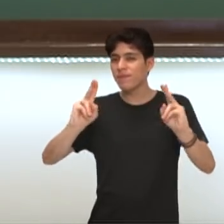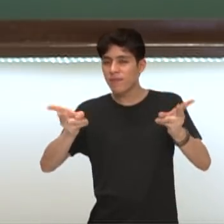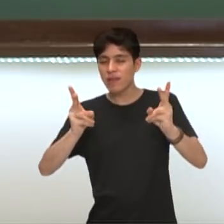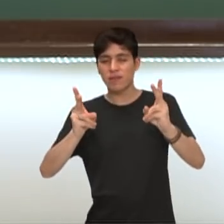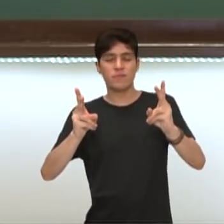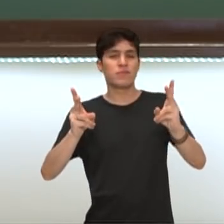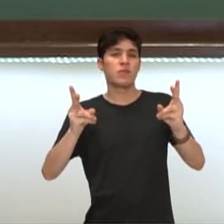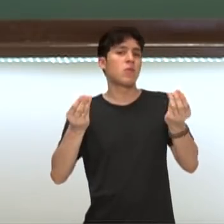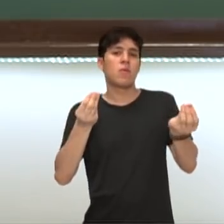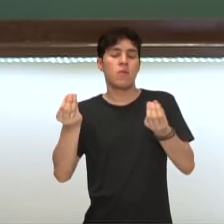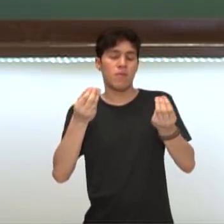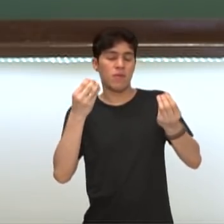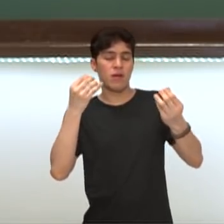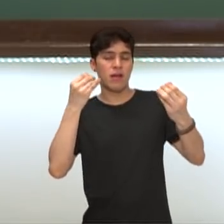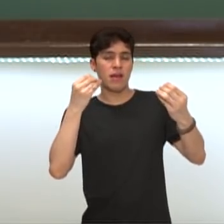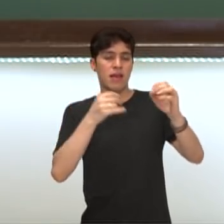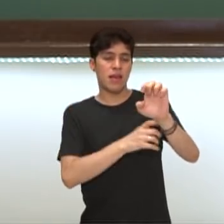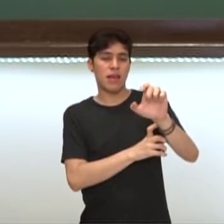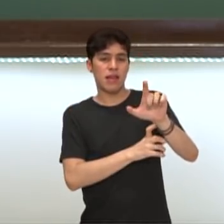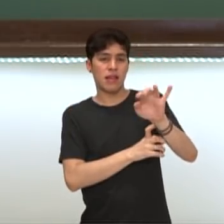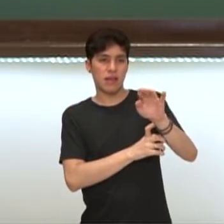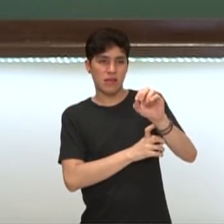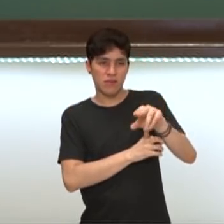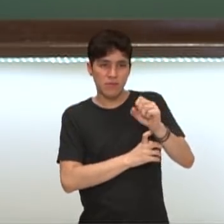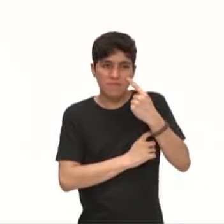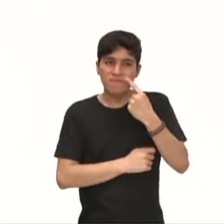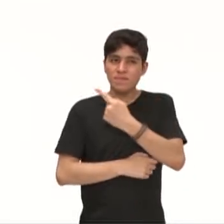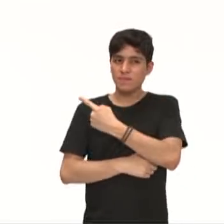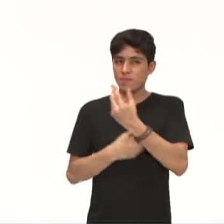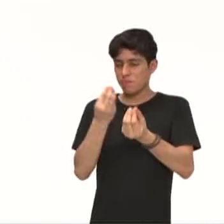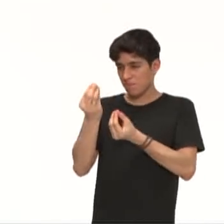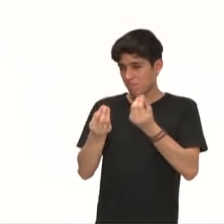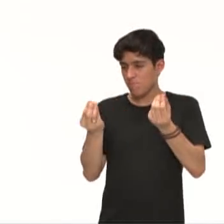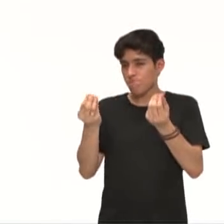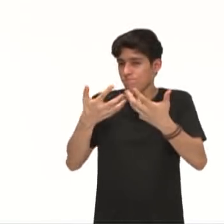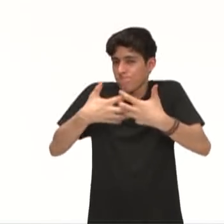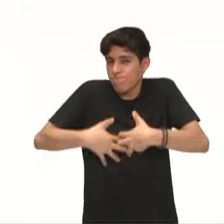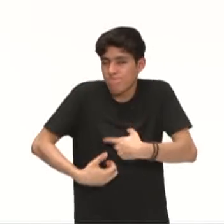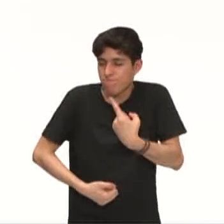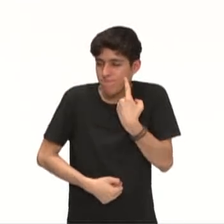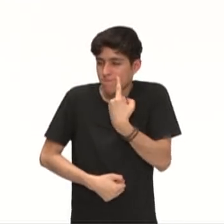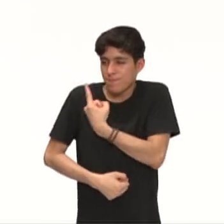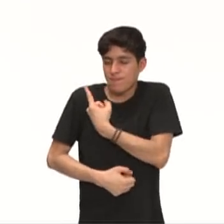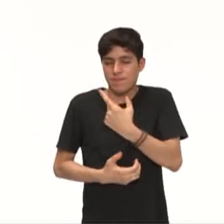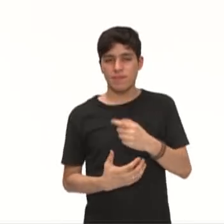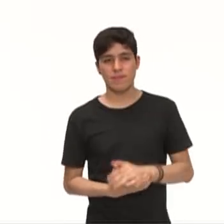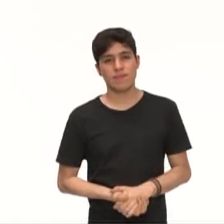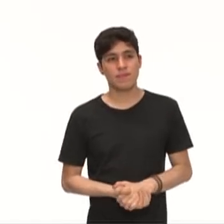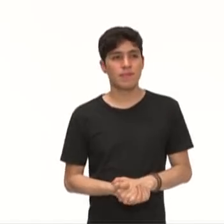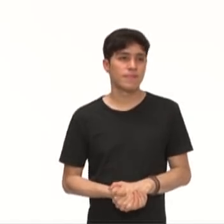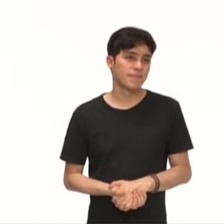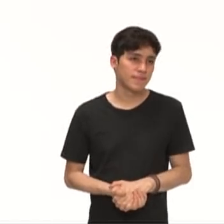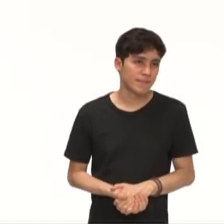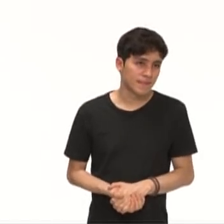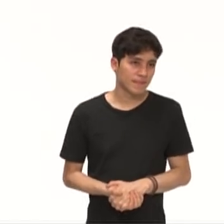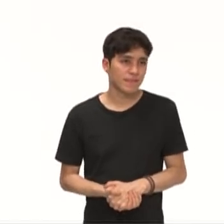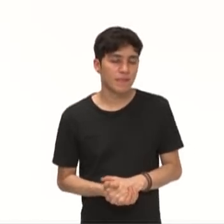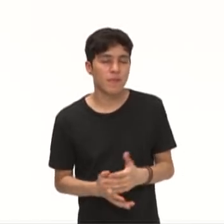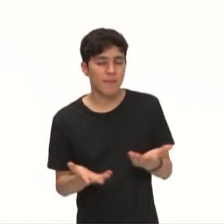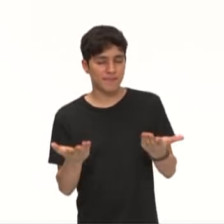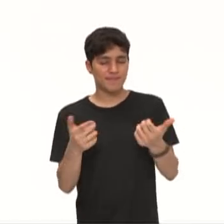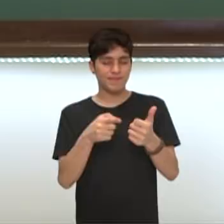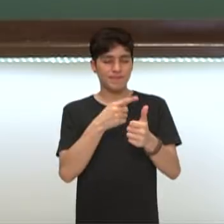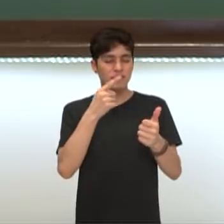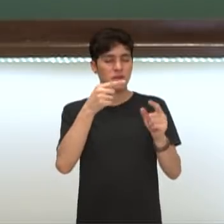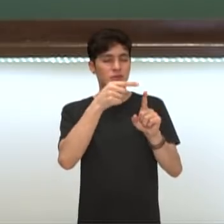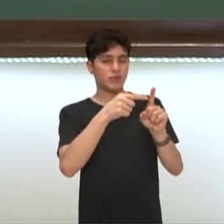elétrons, tá? Ali uma animaçãozinha falando ali esquematicamente da teoria do octeto. Então vamos ao primeiro tipo